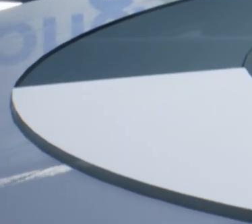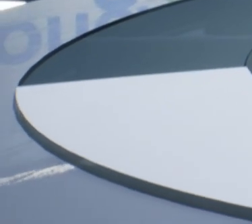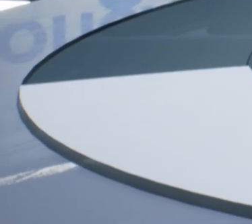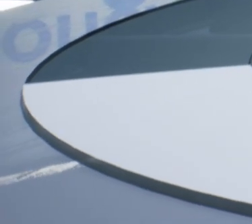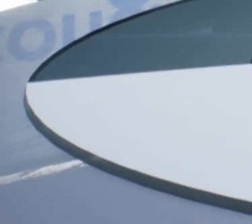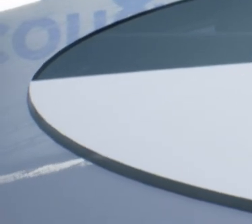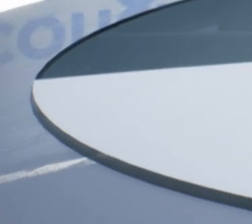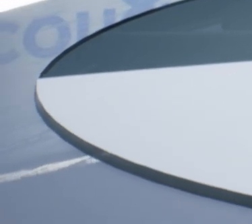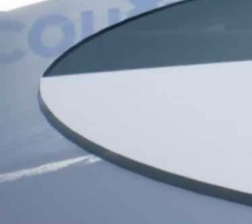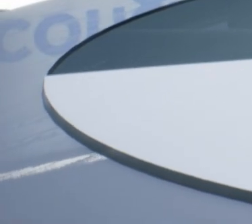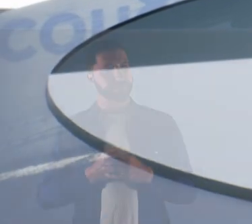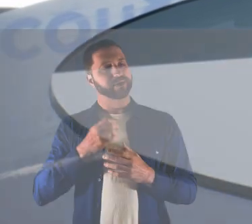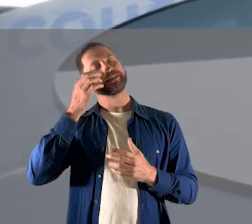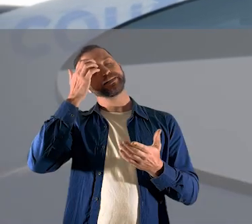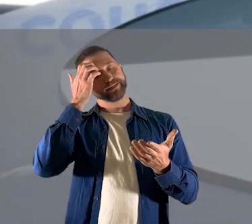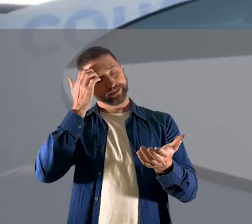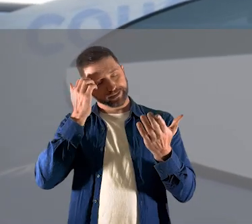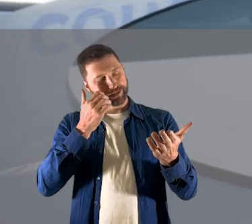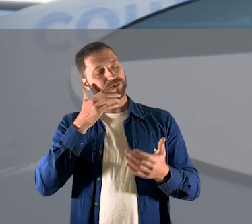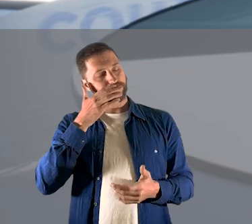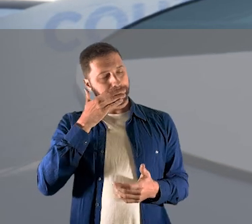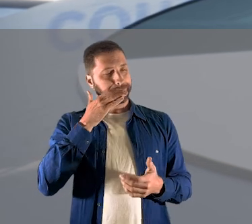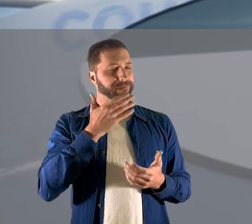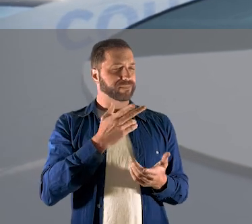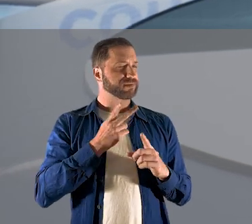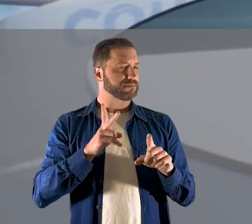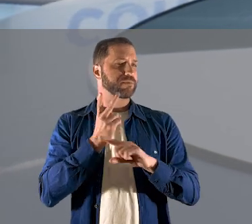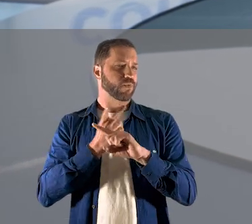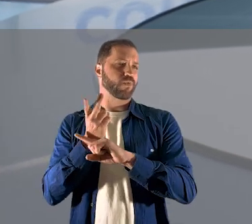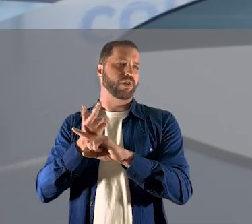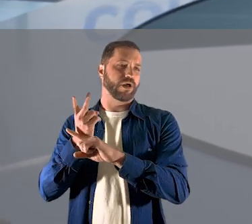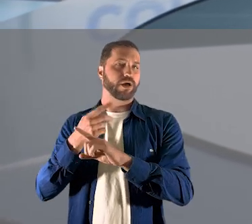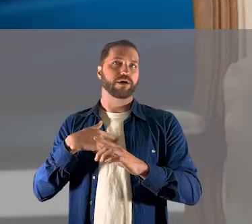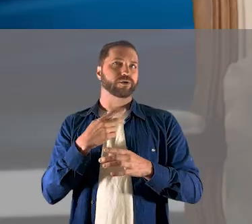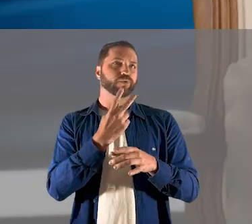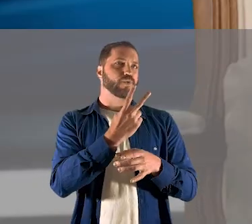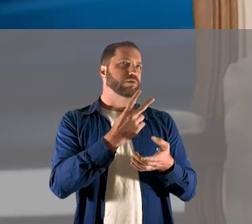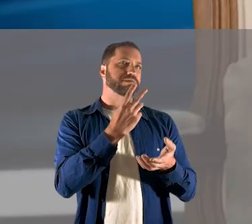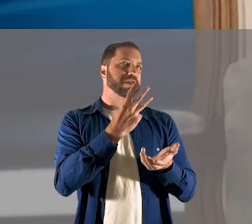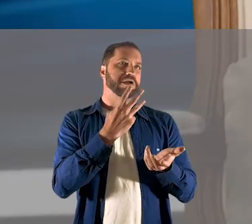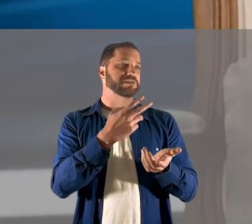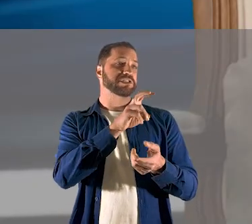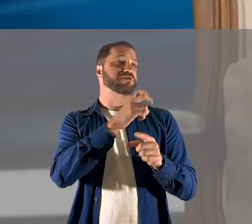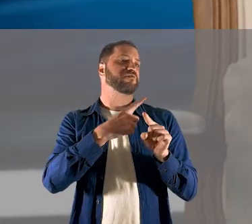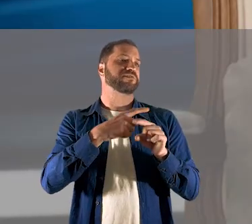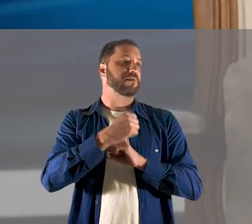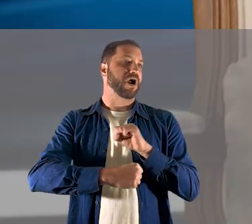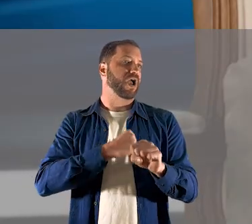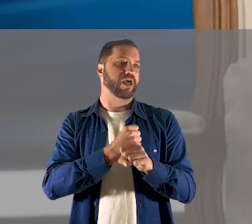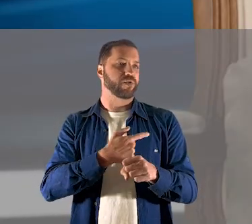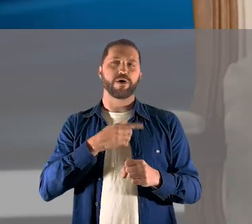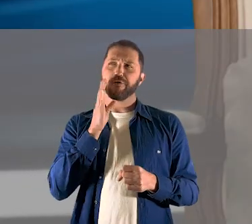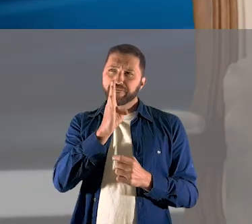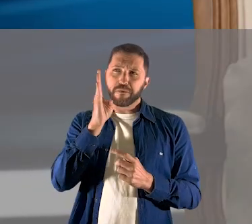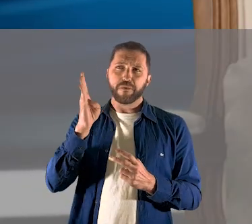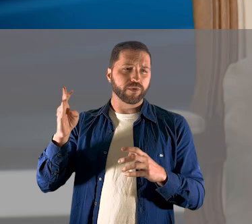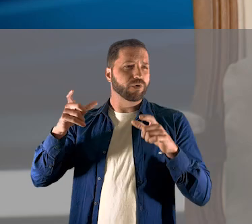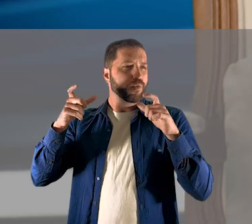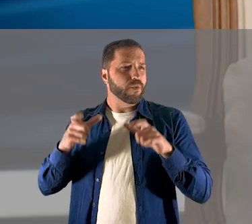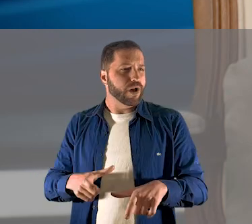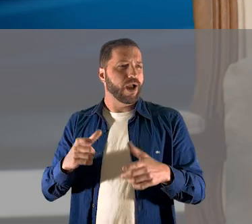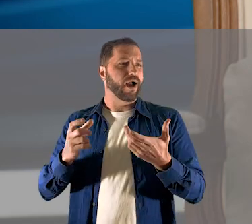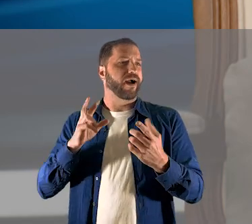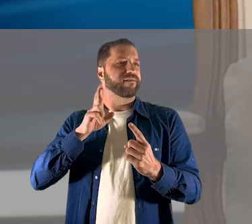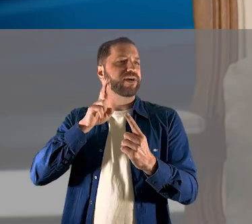encontram ali o melhor tem no mundo né exato e eu vou duas três até cinco vezes ao ano para os grandes centros